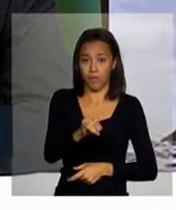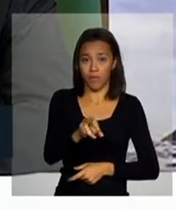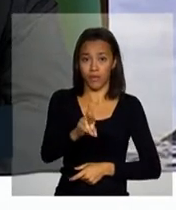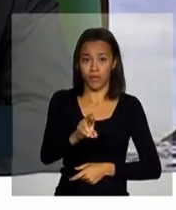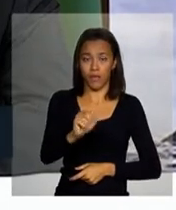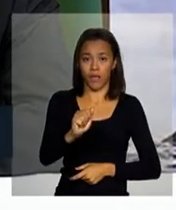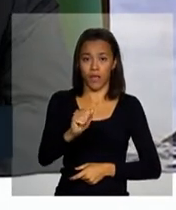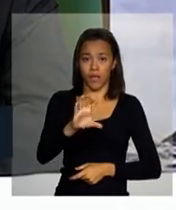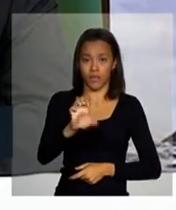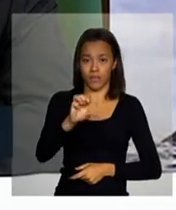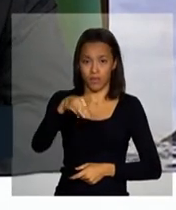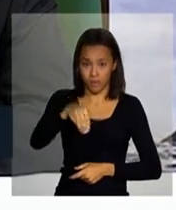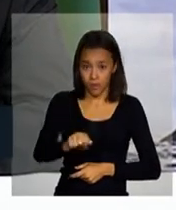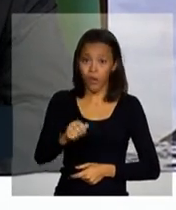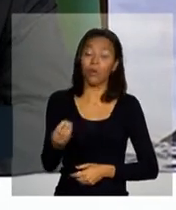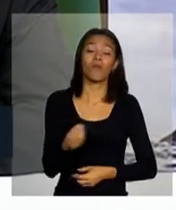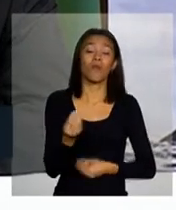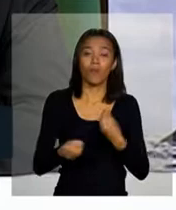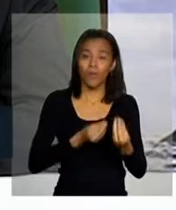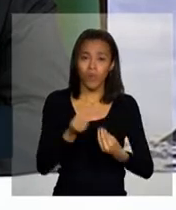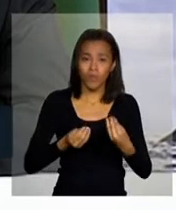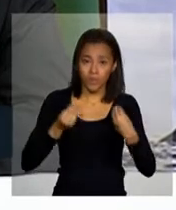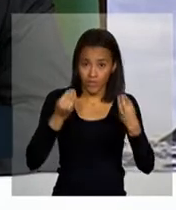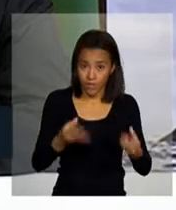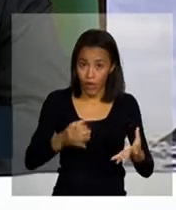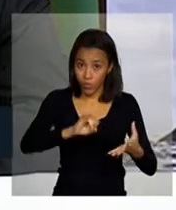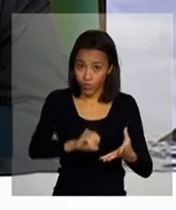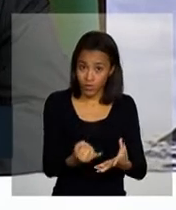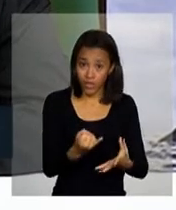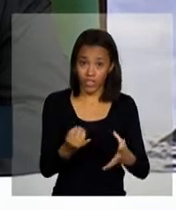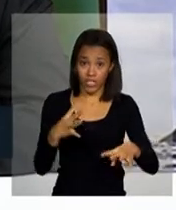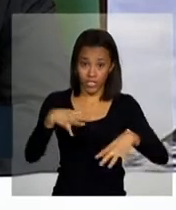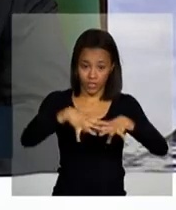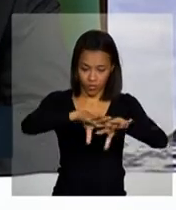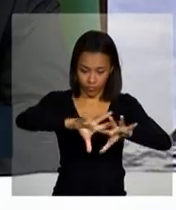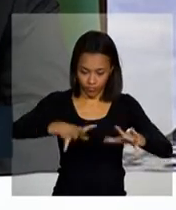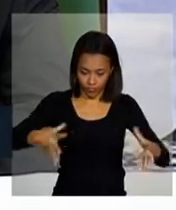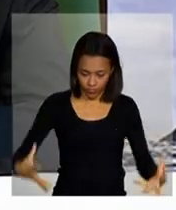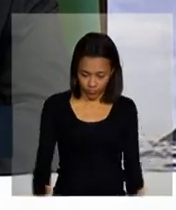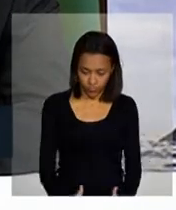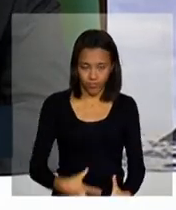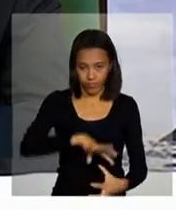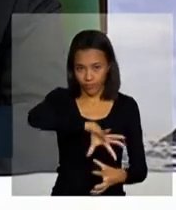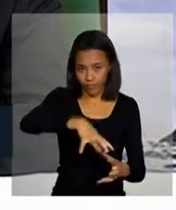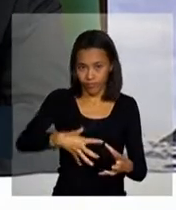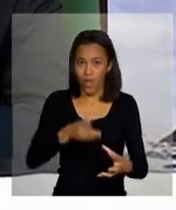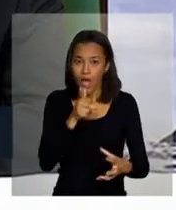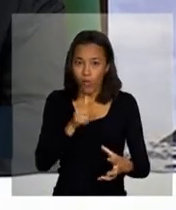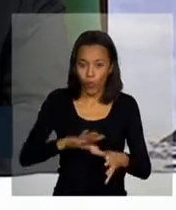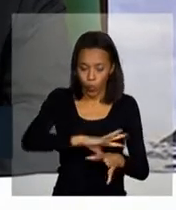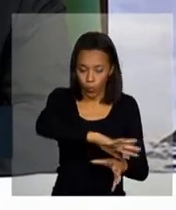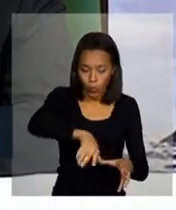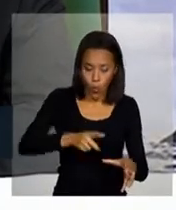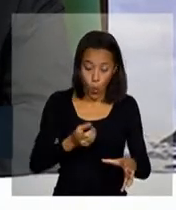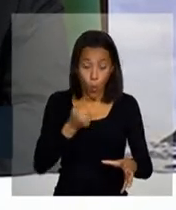Se for dada uma alternativa a ele, de produzir o peixe em gaiola, é claro que vai